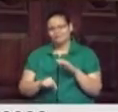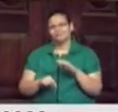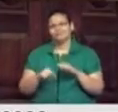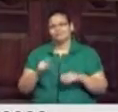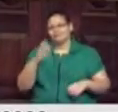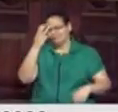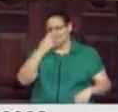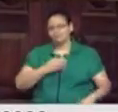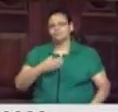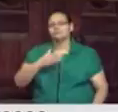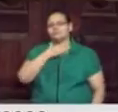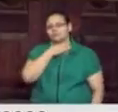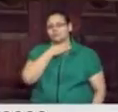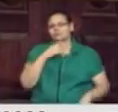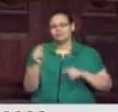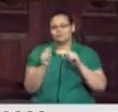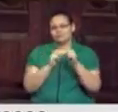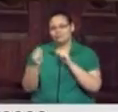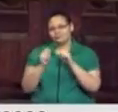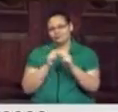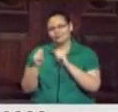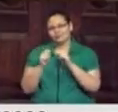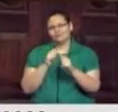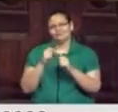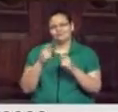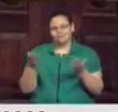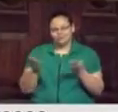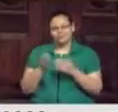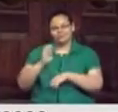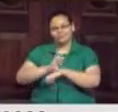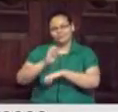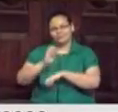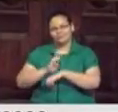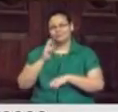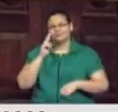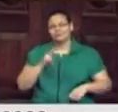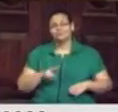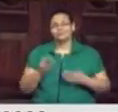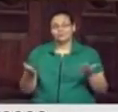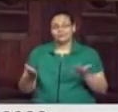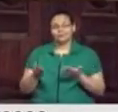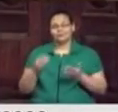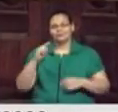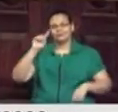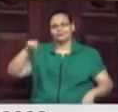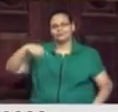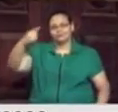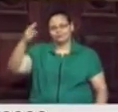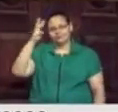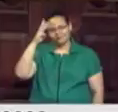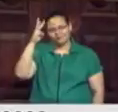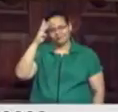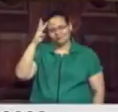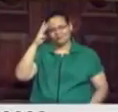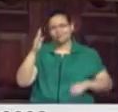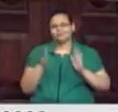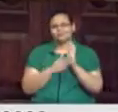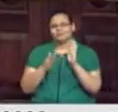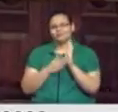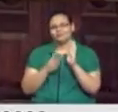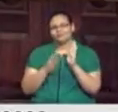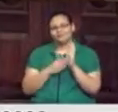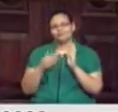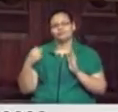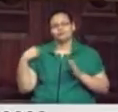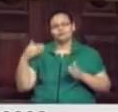gravíssima crise, no caso econômica, por que passa o nosso Estado. Vamos ver agora na próxima terça-feira com que proposta